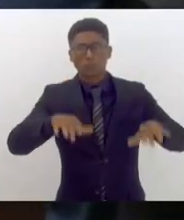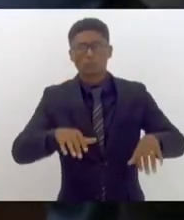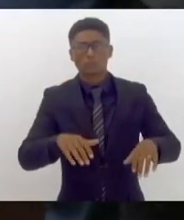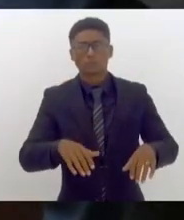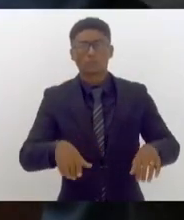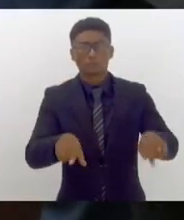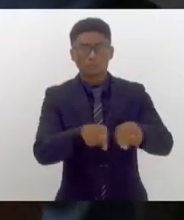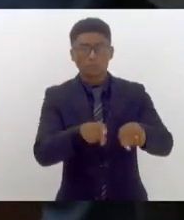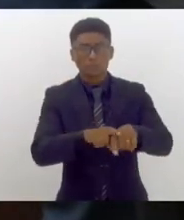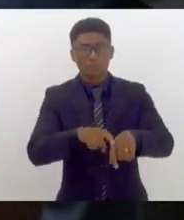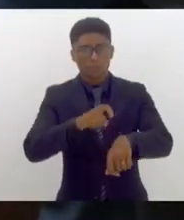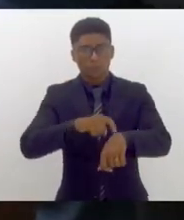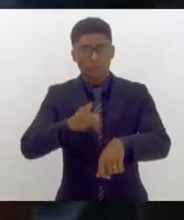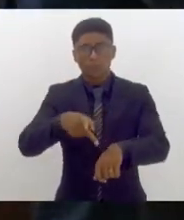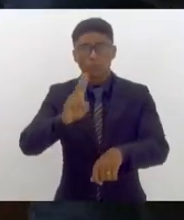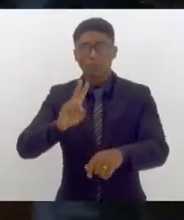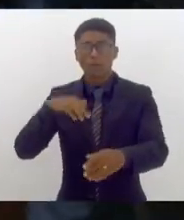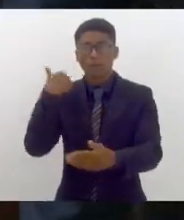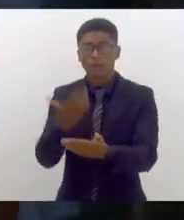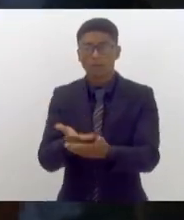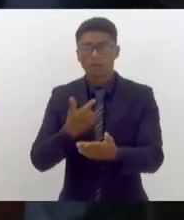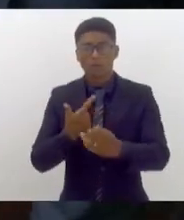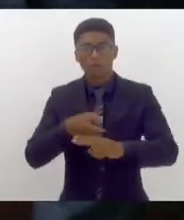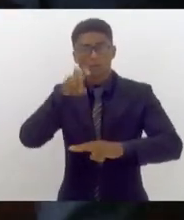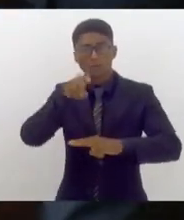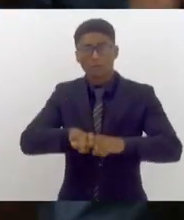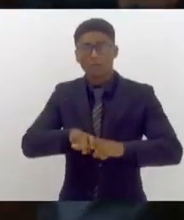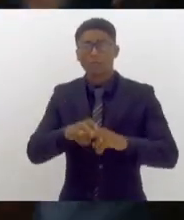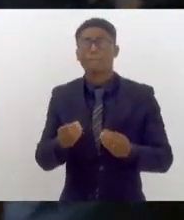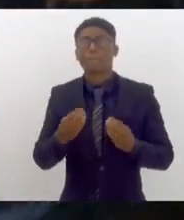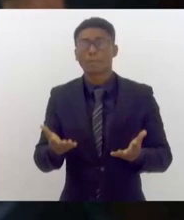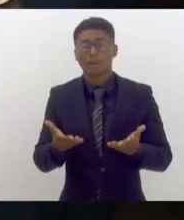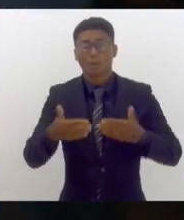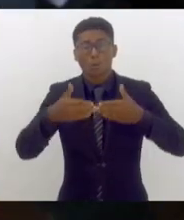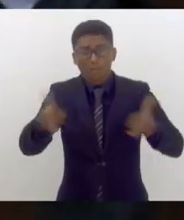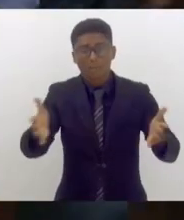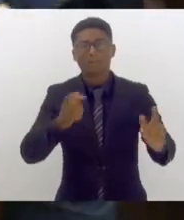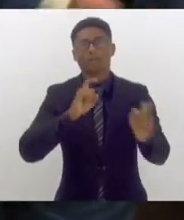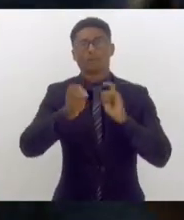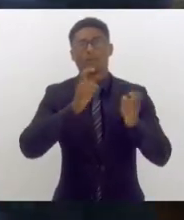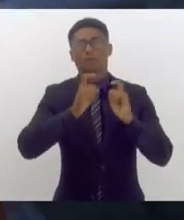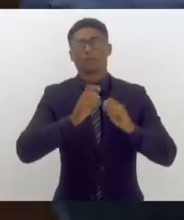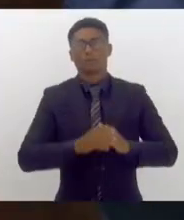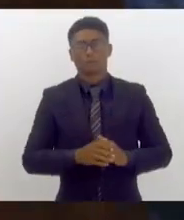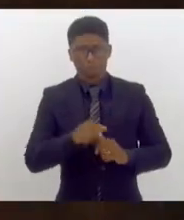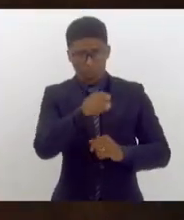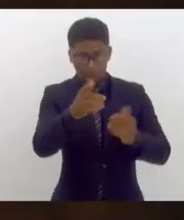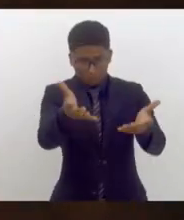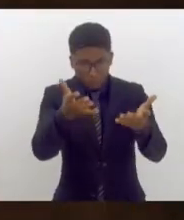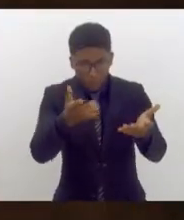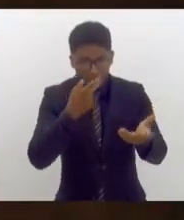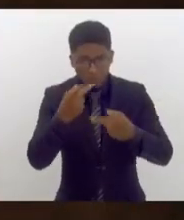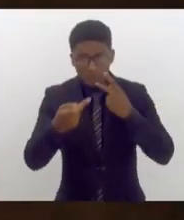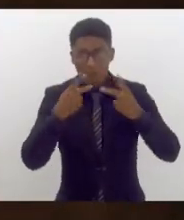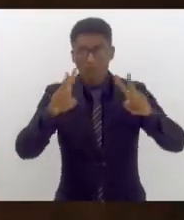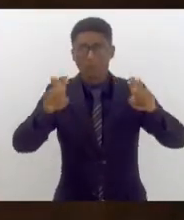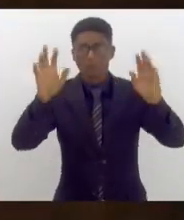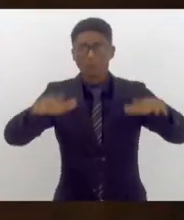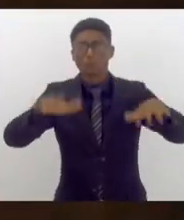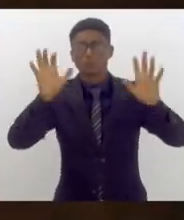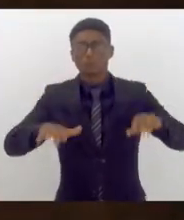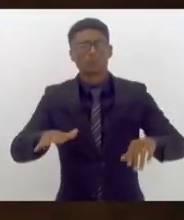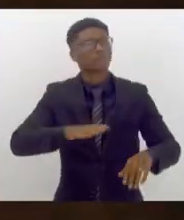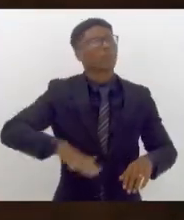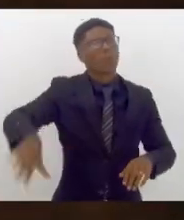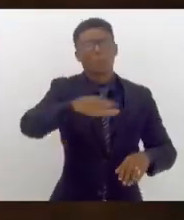14 horas eu estou sentado aqui para começar a sessão. Quer falar sobre a chuva? Evidente que